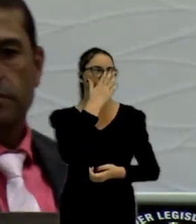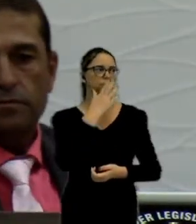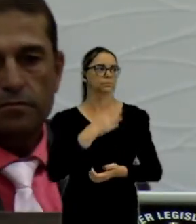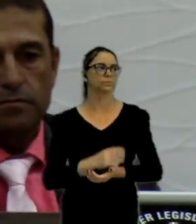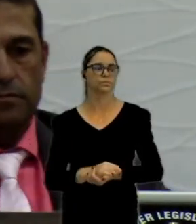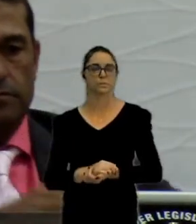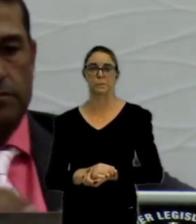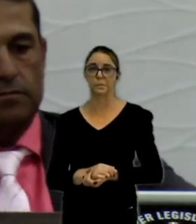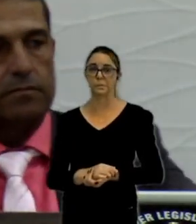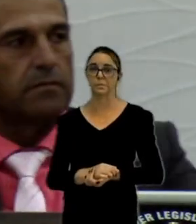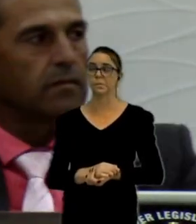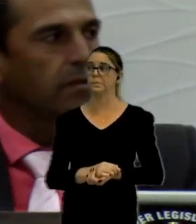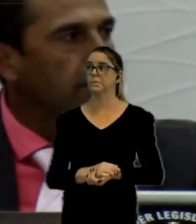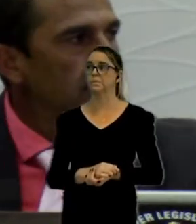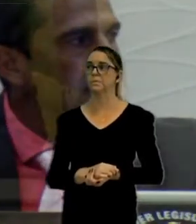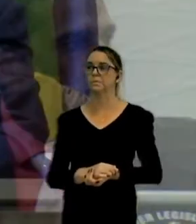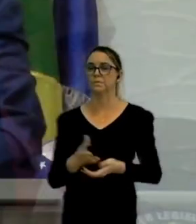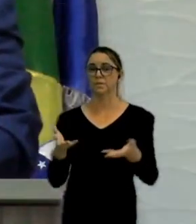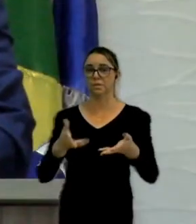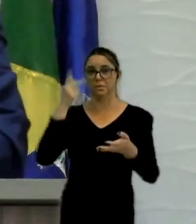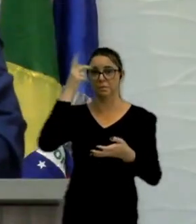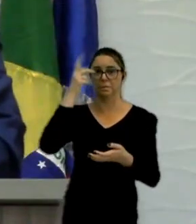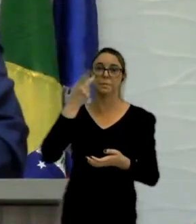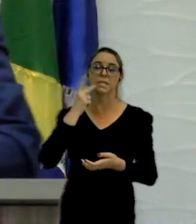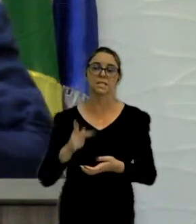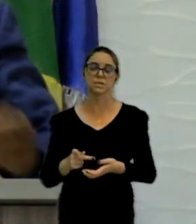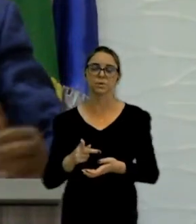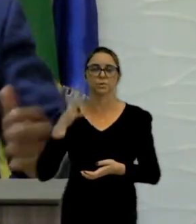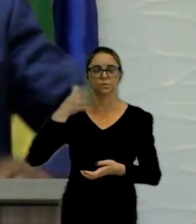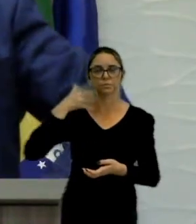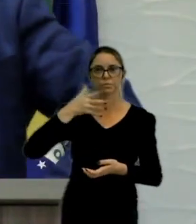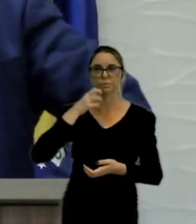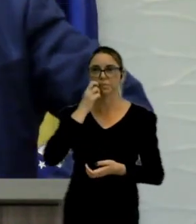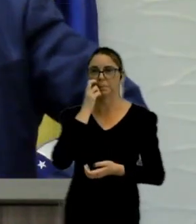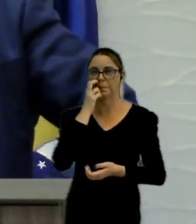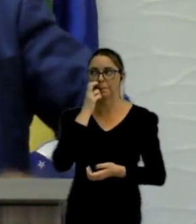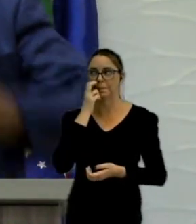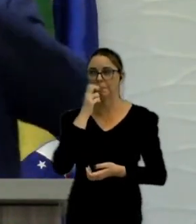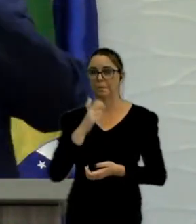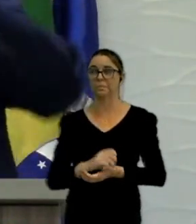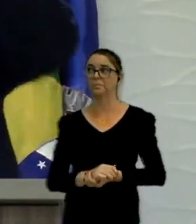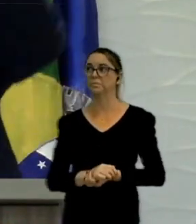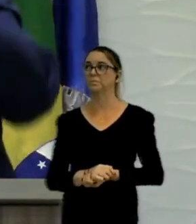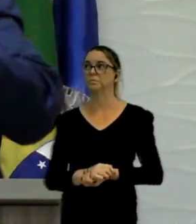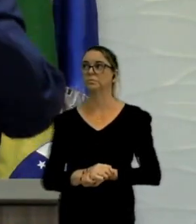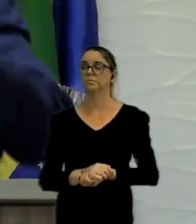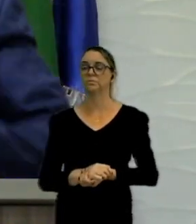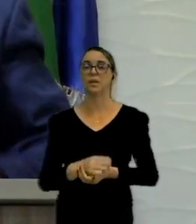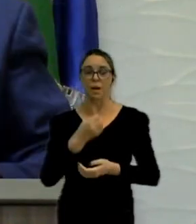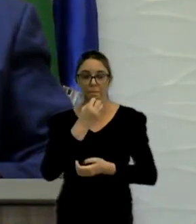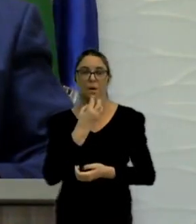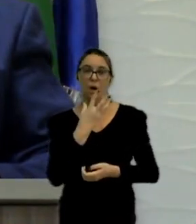Discutindo o requerimento, vereador Pezinho. O requerimento é muito bom, mas